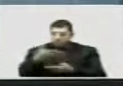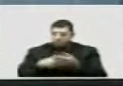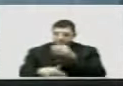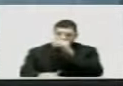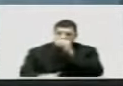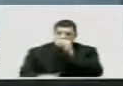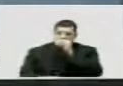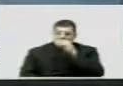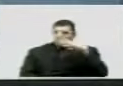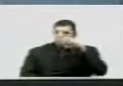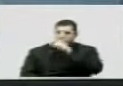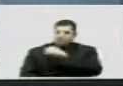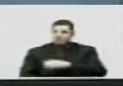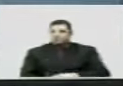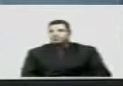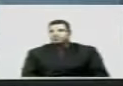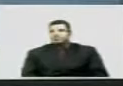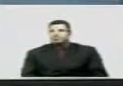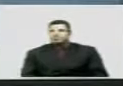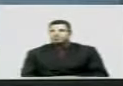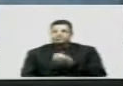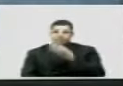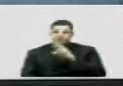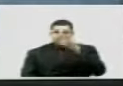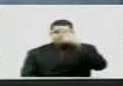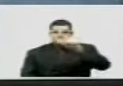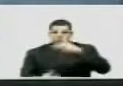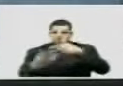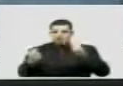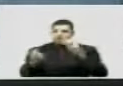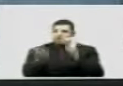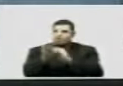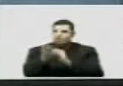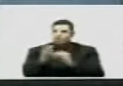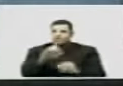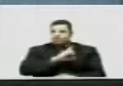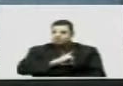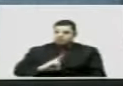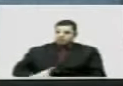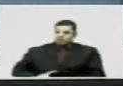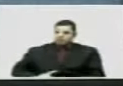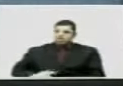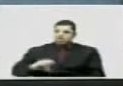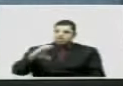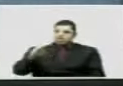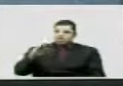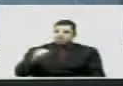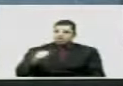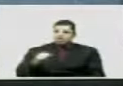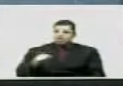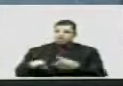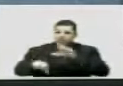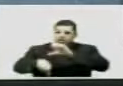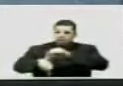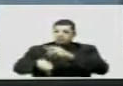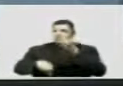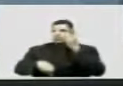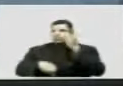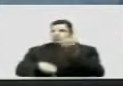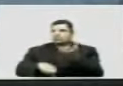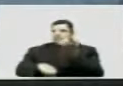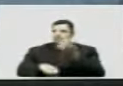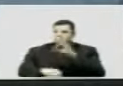retroativo imediatamente. Para outras coisas não falta dinheiro, deputado Cabo Maciel. Não atrasa um dia